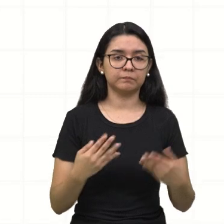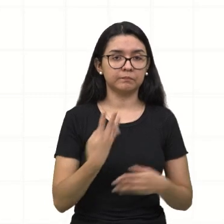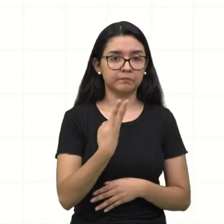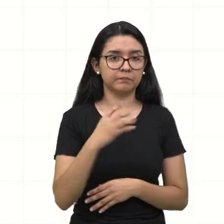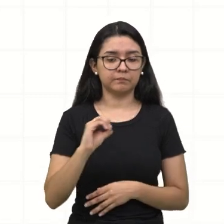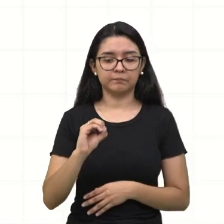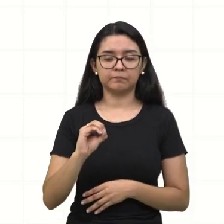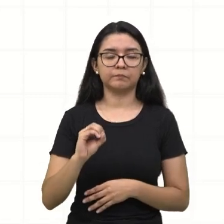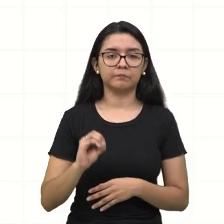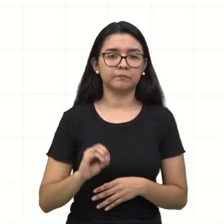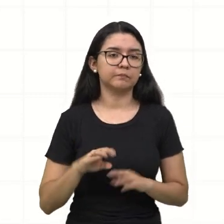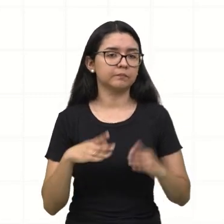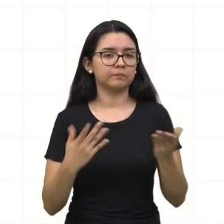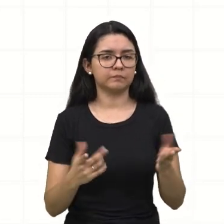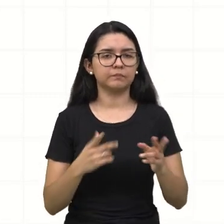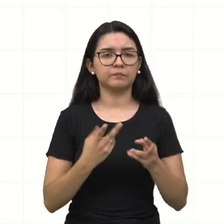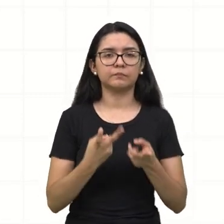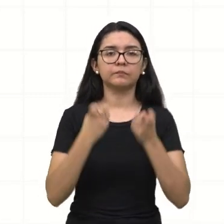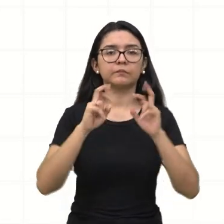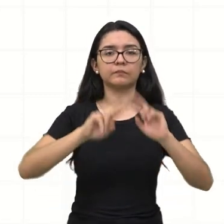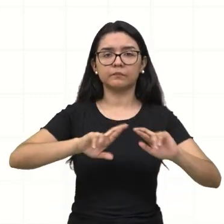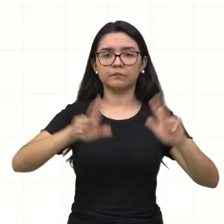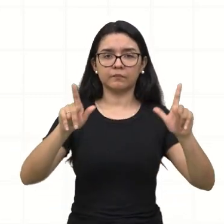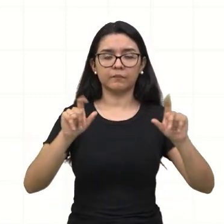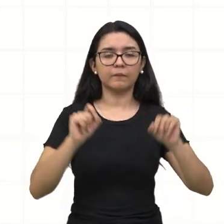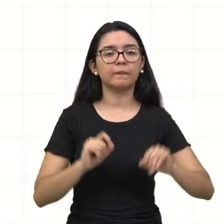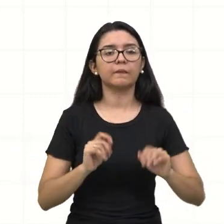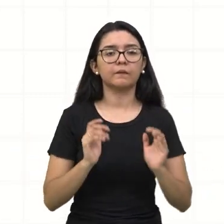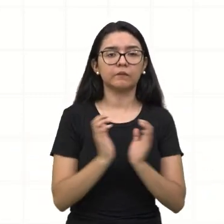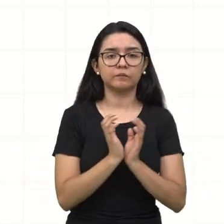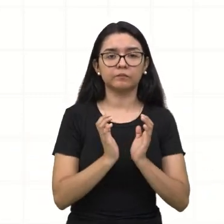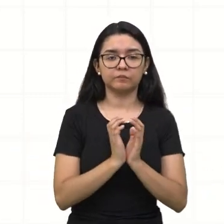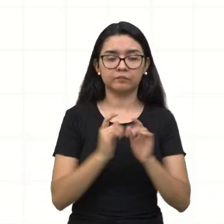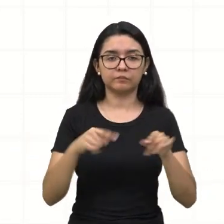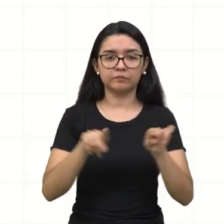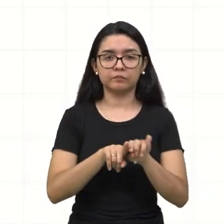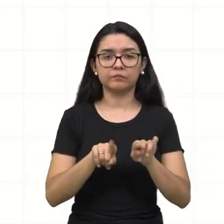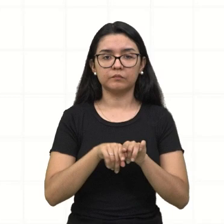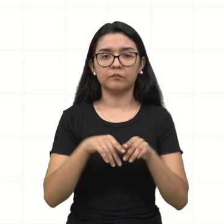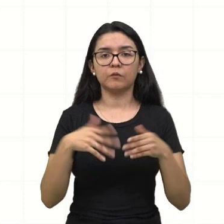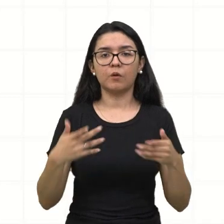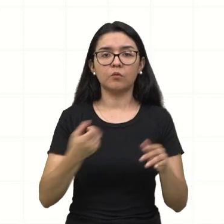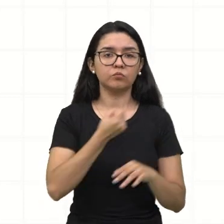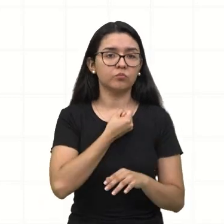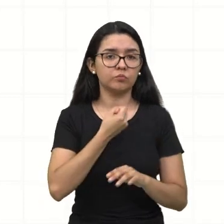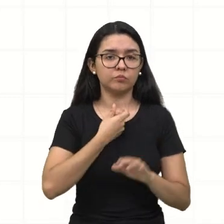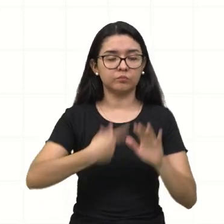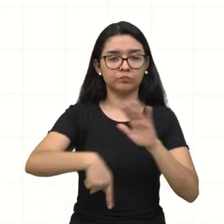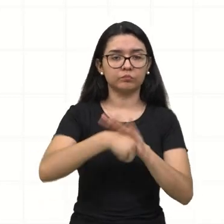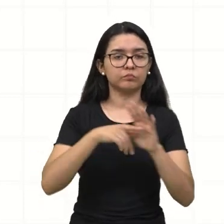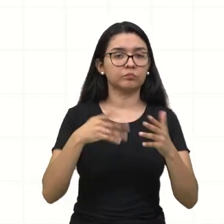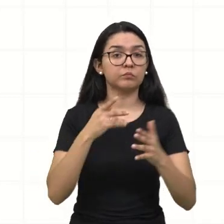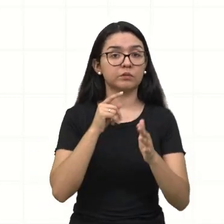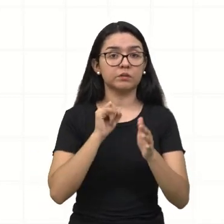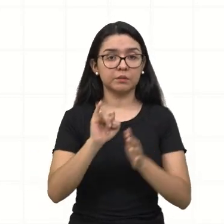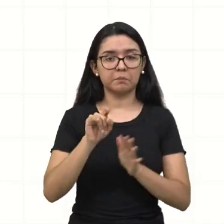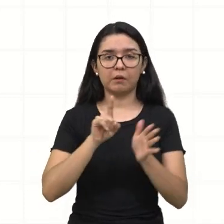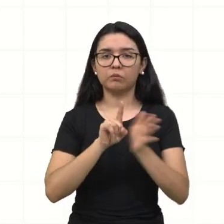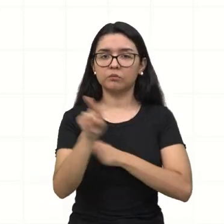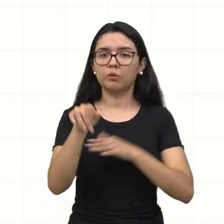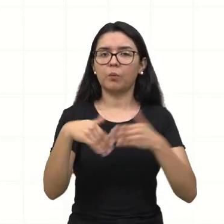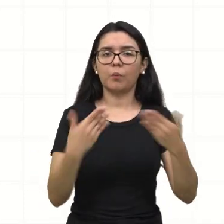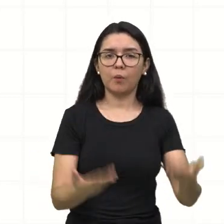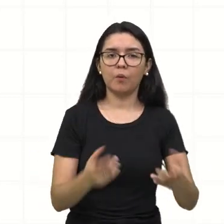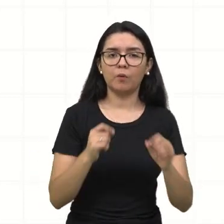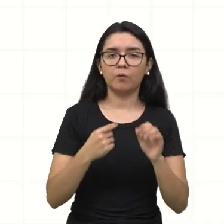Então observem que existe essa diferença aqui, né? Do valor posicional e a classe a qual o número pertence. Se fosse perguntado aqui qual o